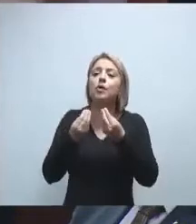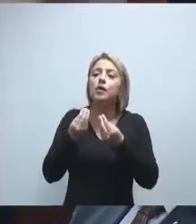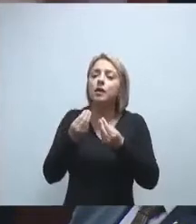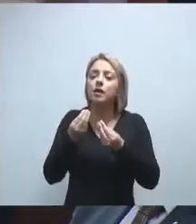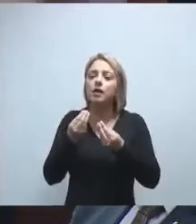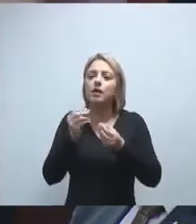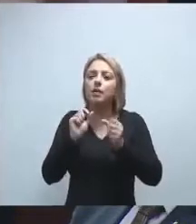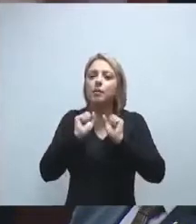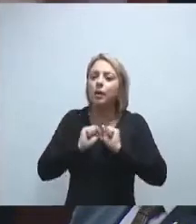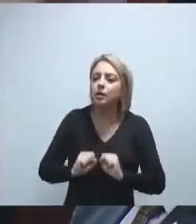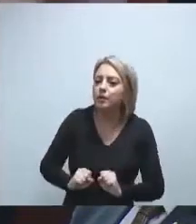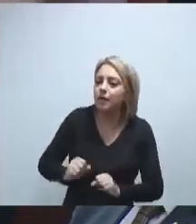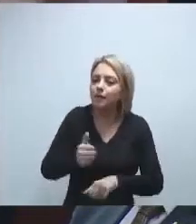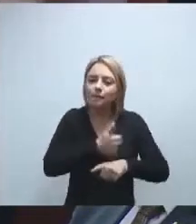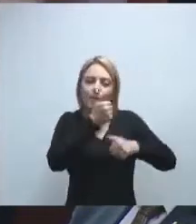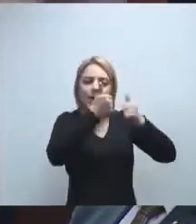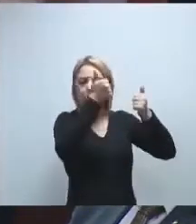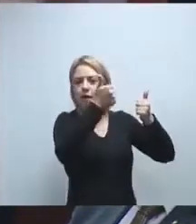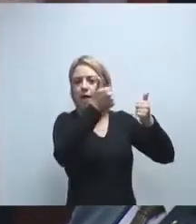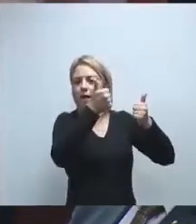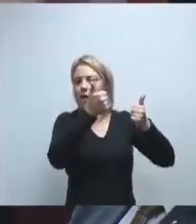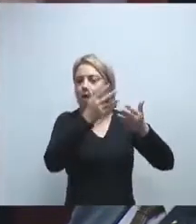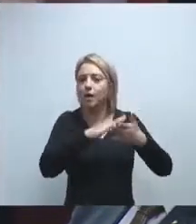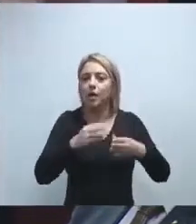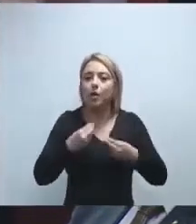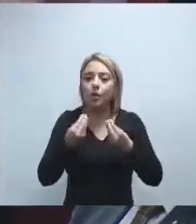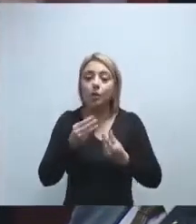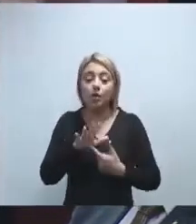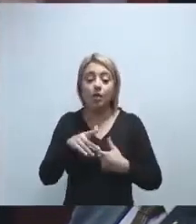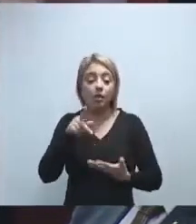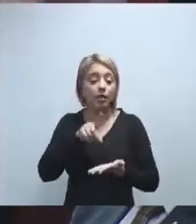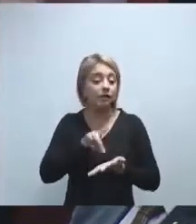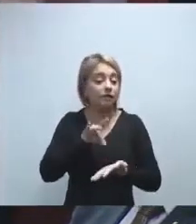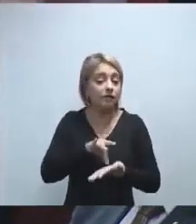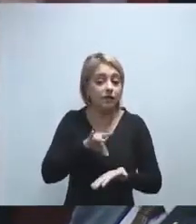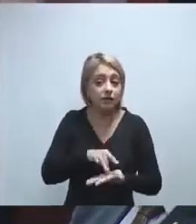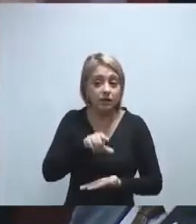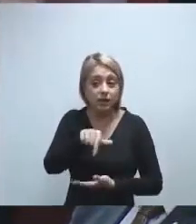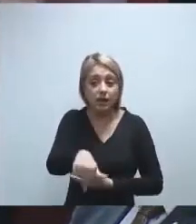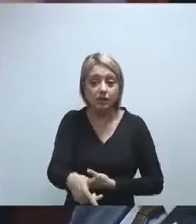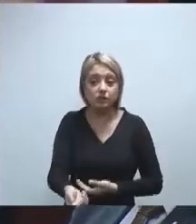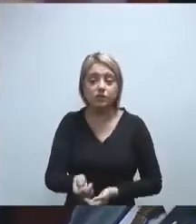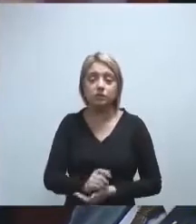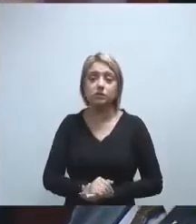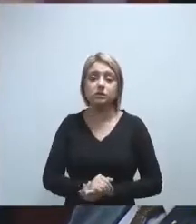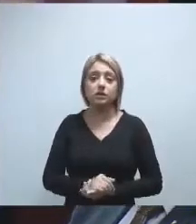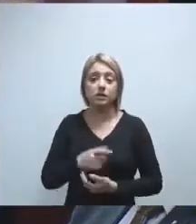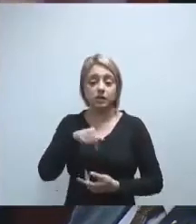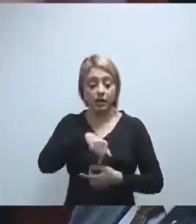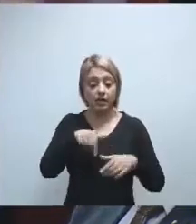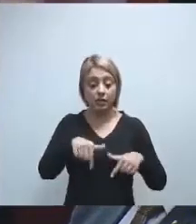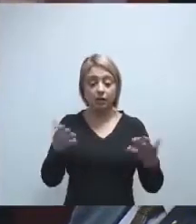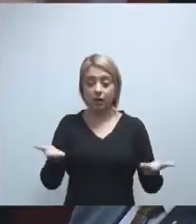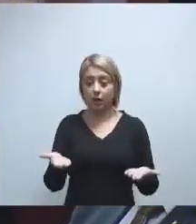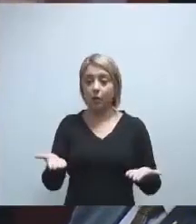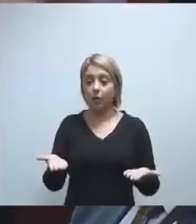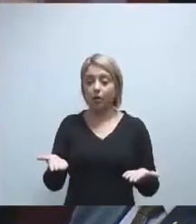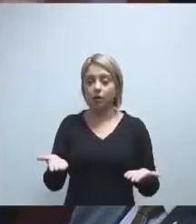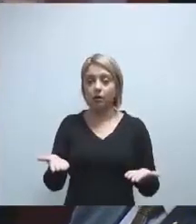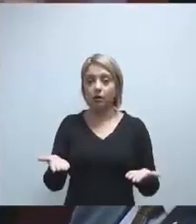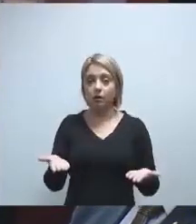como nós podemos nos colocar diante da realidade que está aí posta